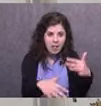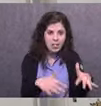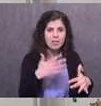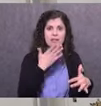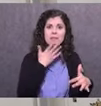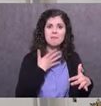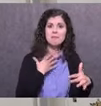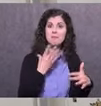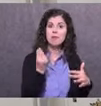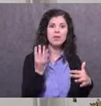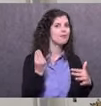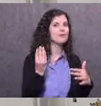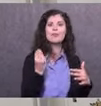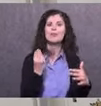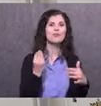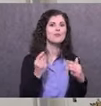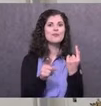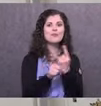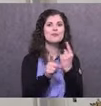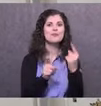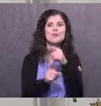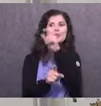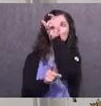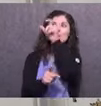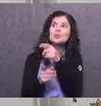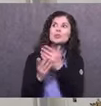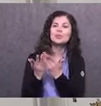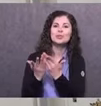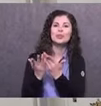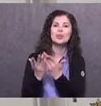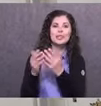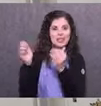tu, Senhor, estás comigo.